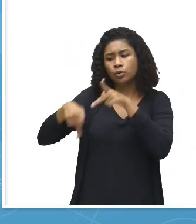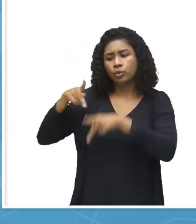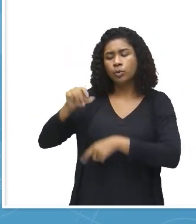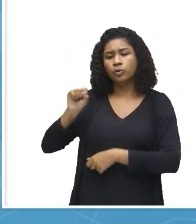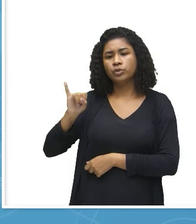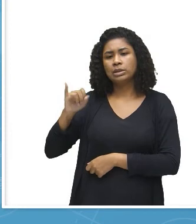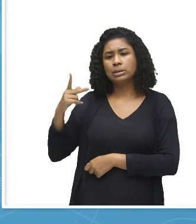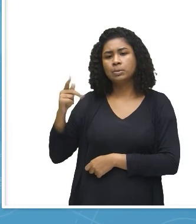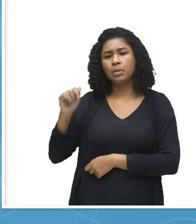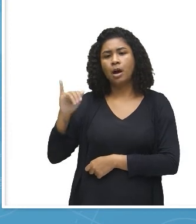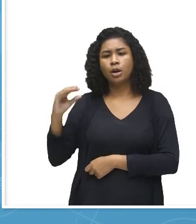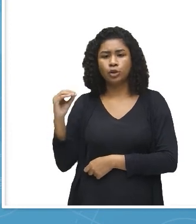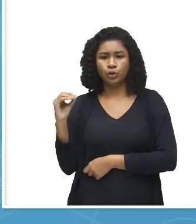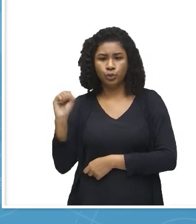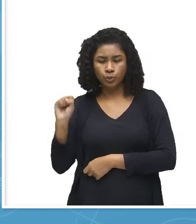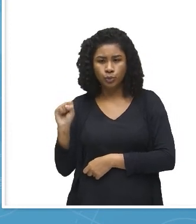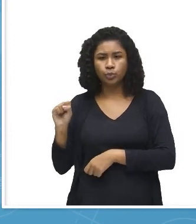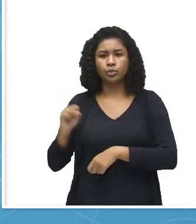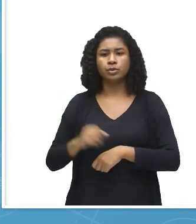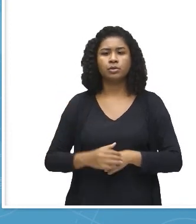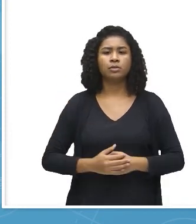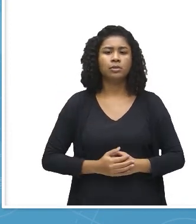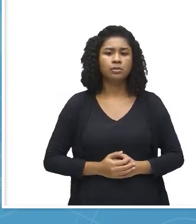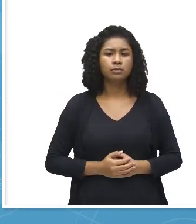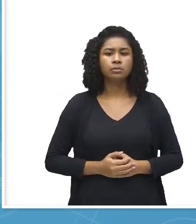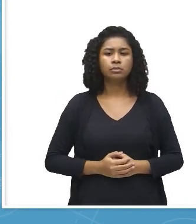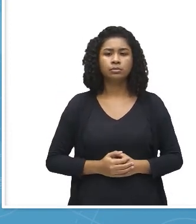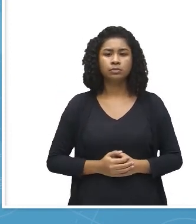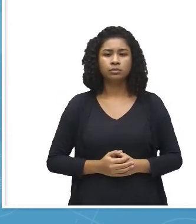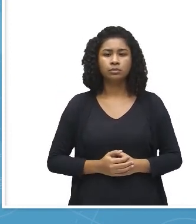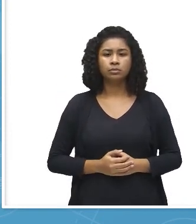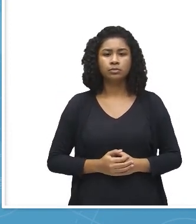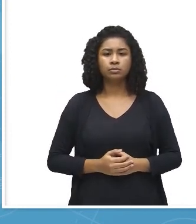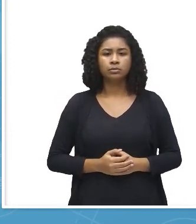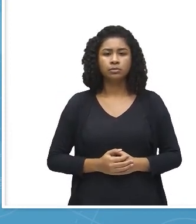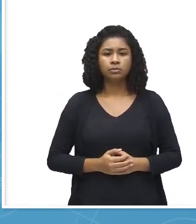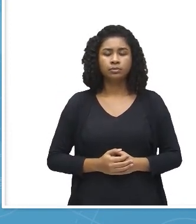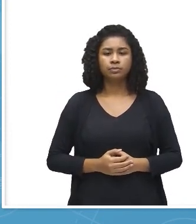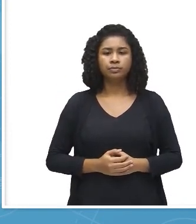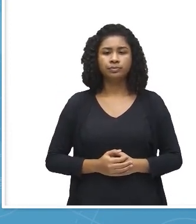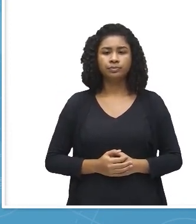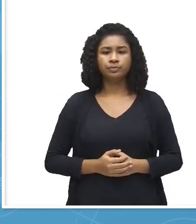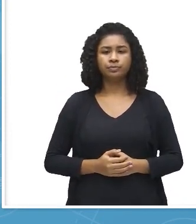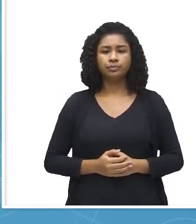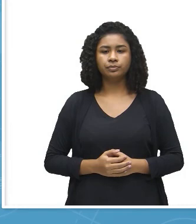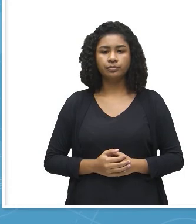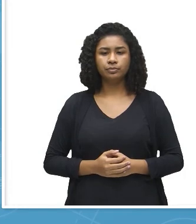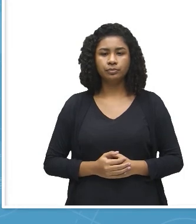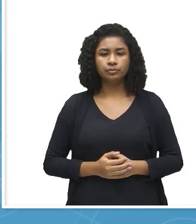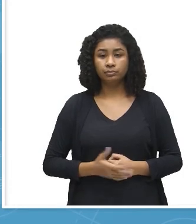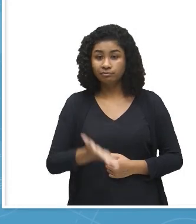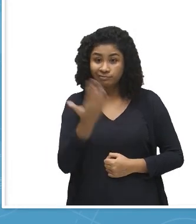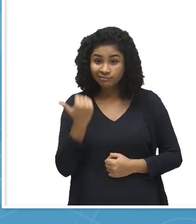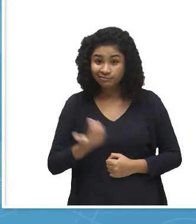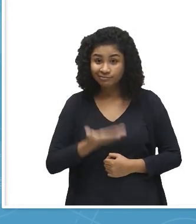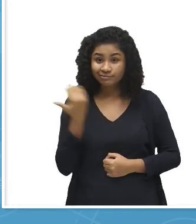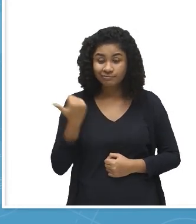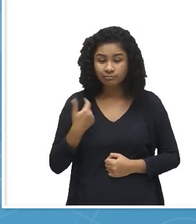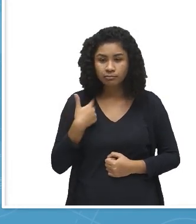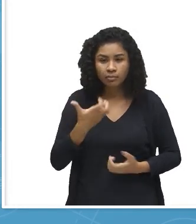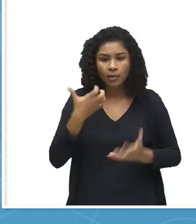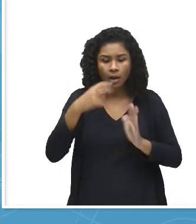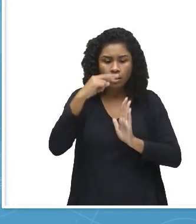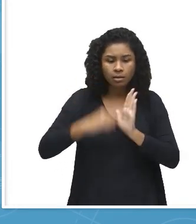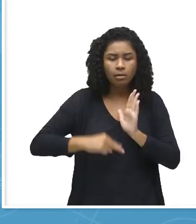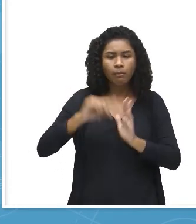práticas culturais na Guerra dos Cipayos, conflito entre Inglaterra e Índia. Vamos lá, quero ler um